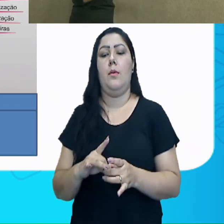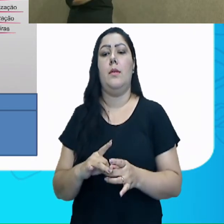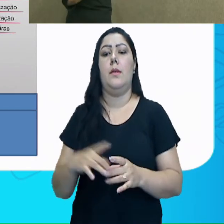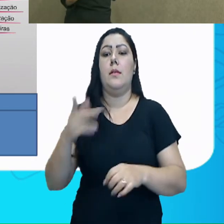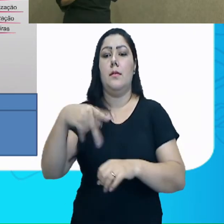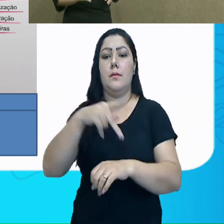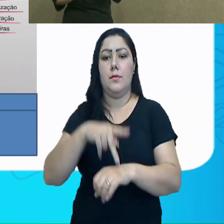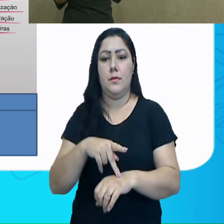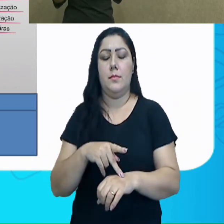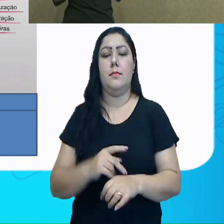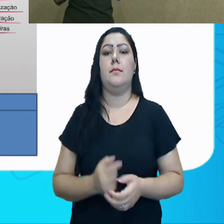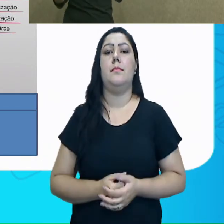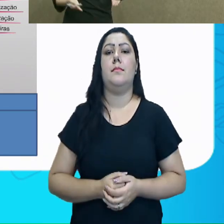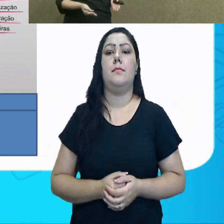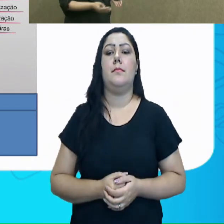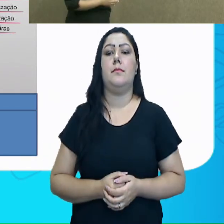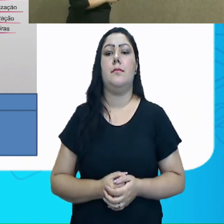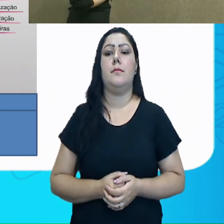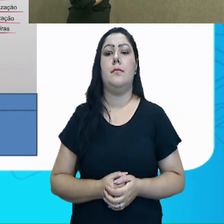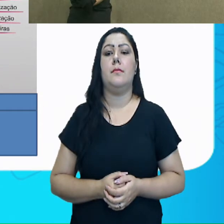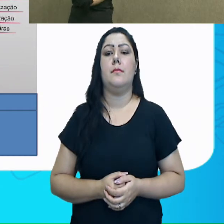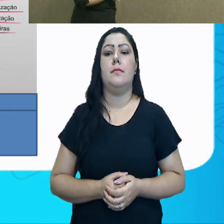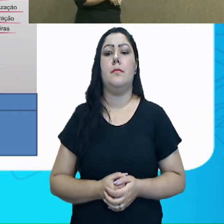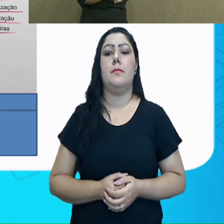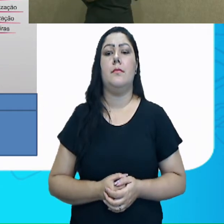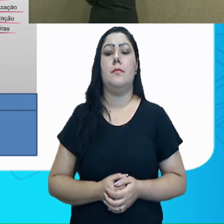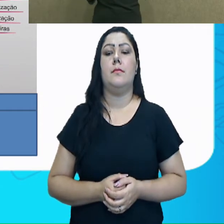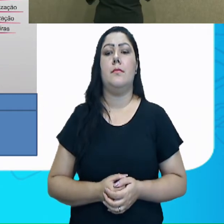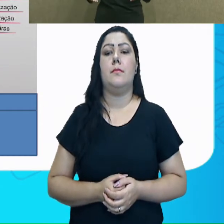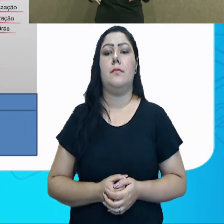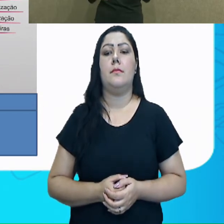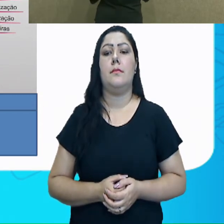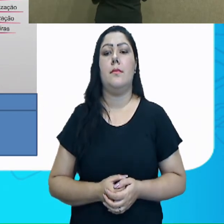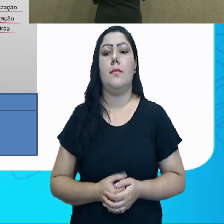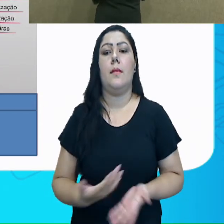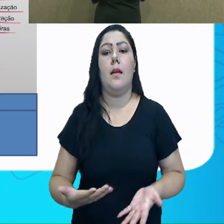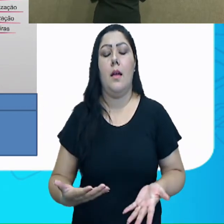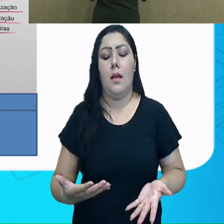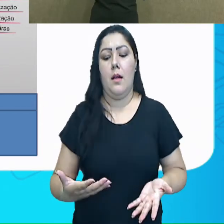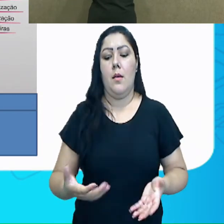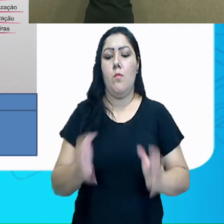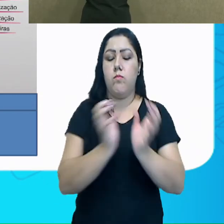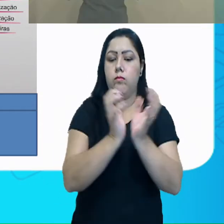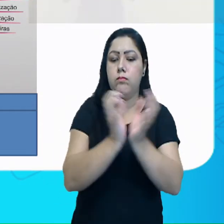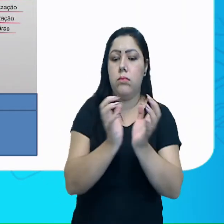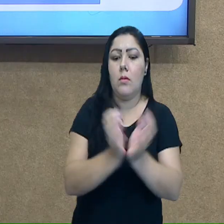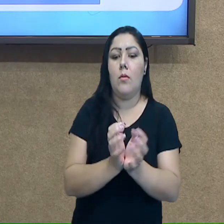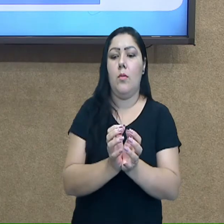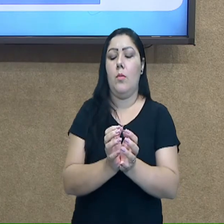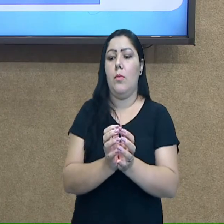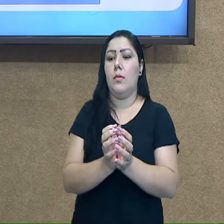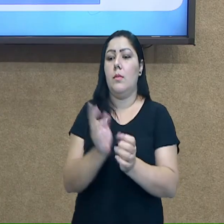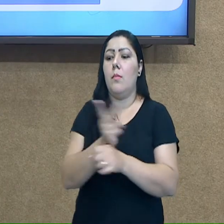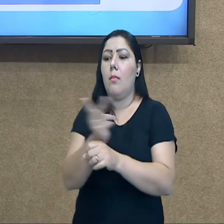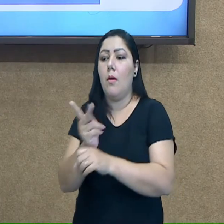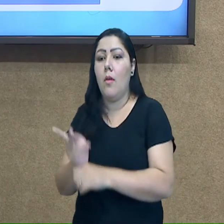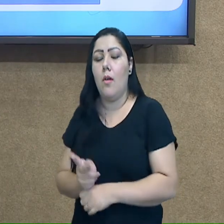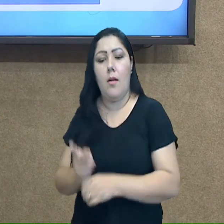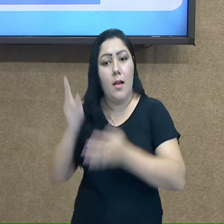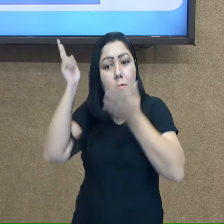o contrato era tribos indígenas, aonde que eles caçavam e também destruíam os quilombos.